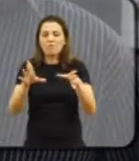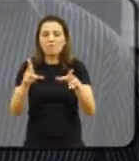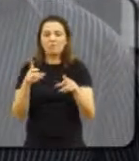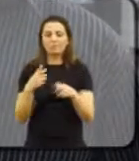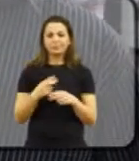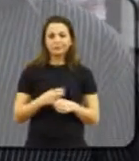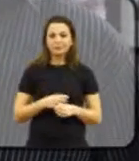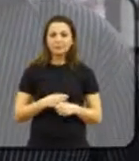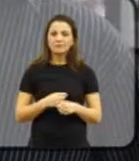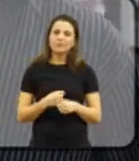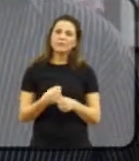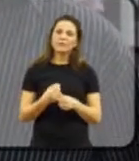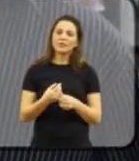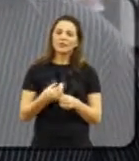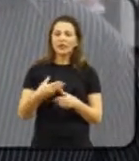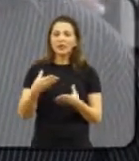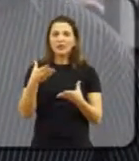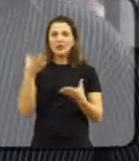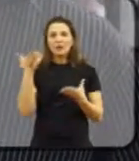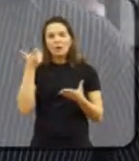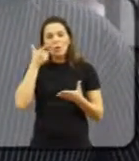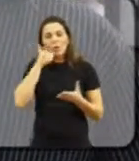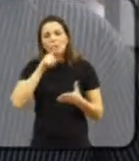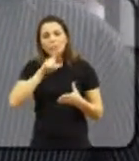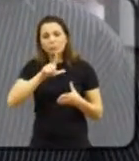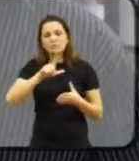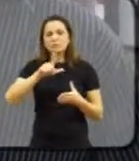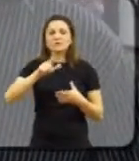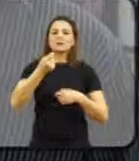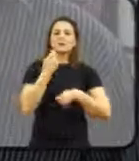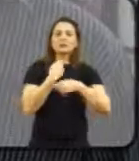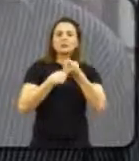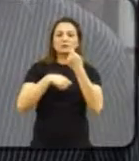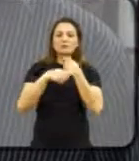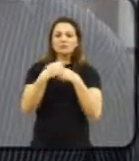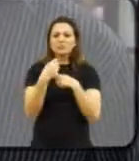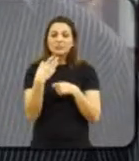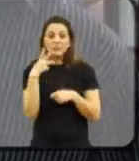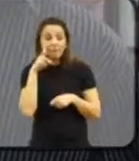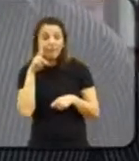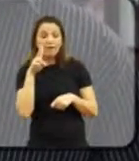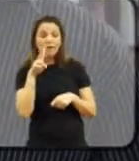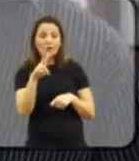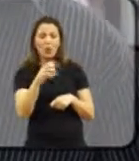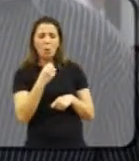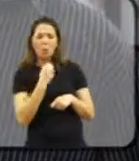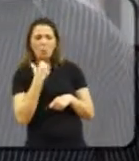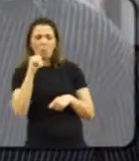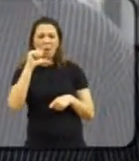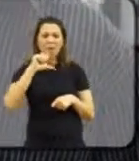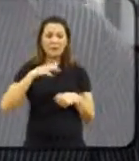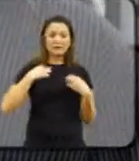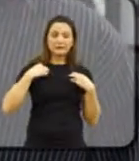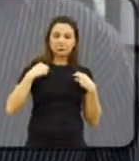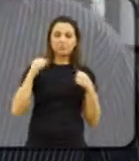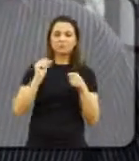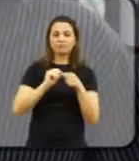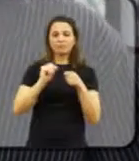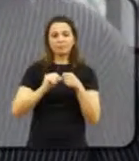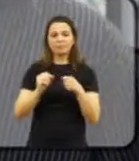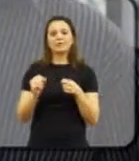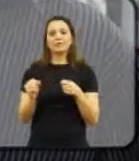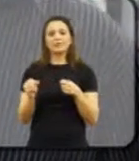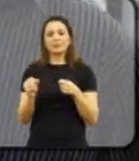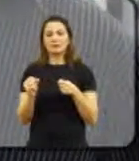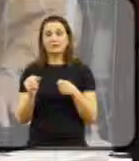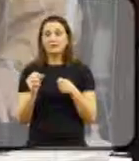louvor. Ficam até capazes de ser assim, gerenciar um setor da qualidade da roupa. Até